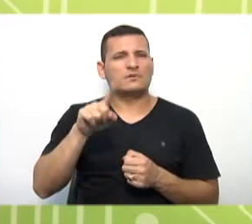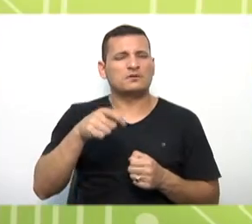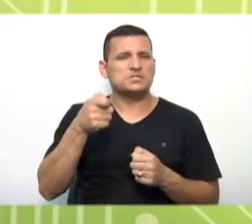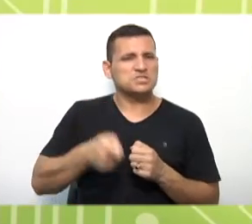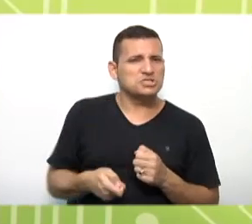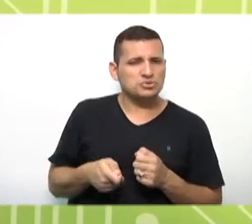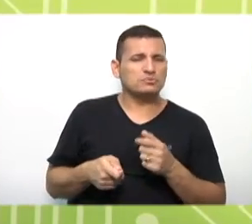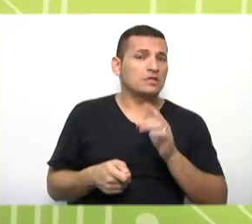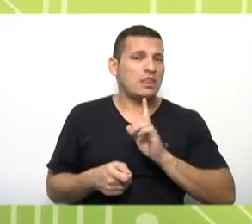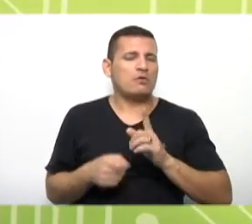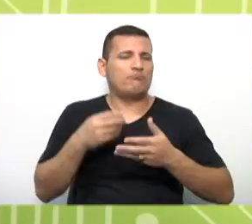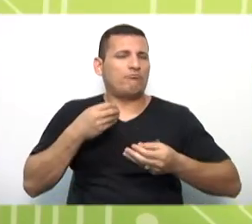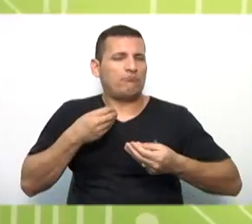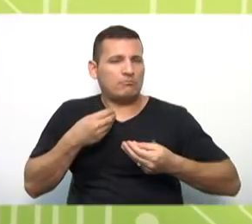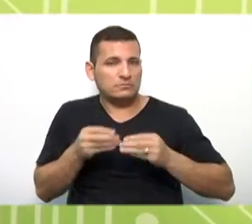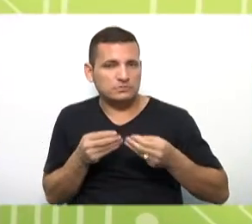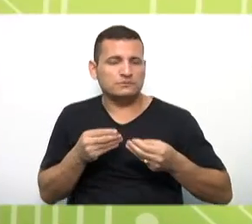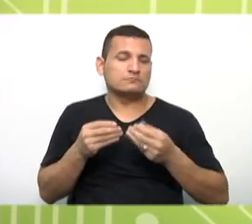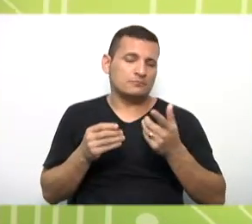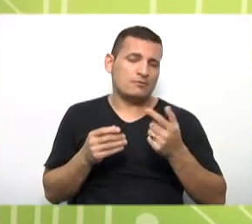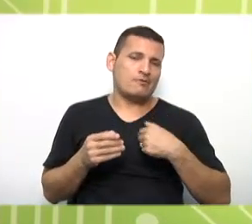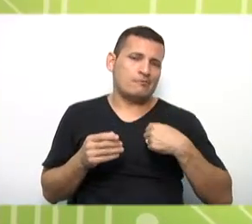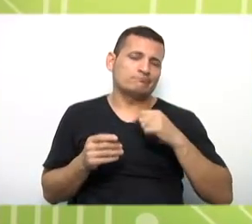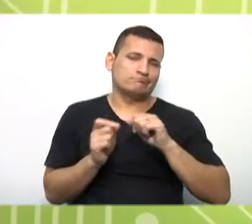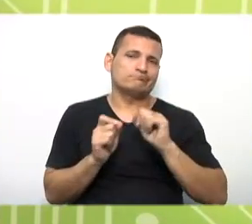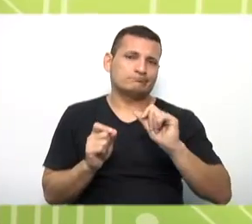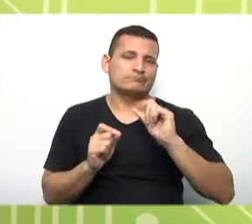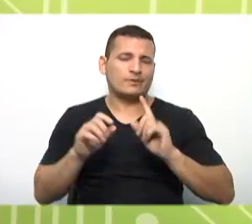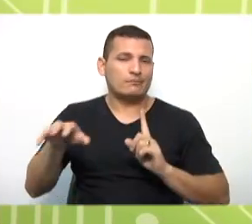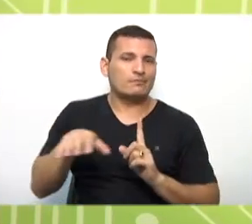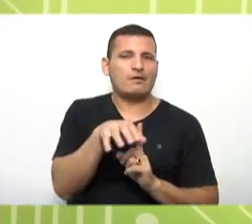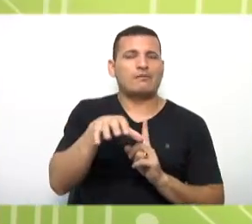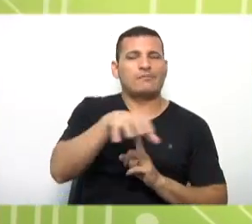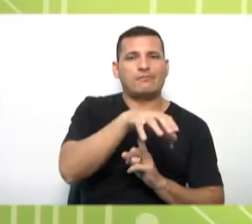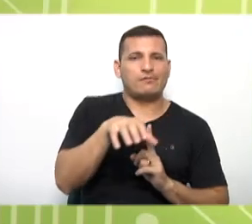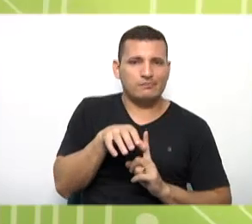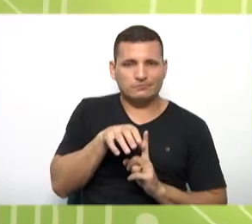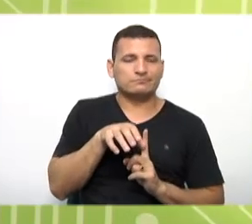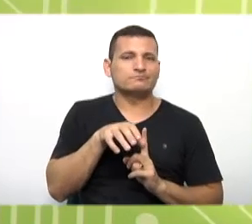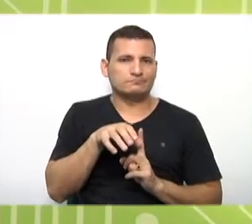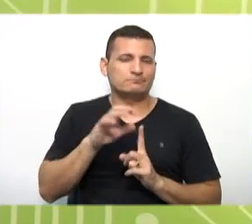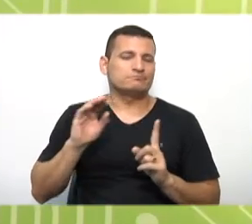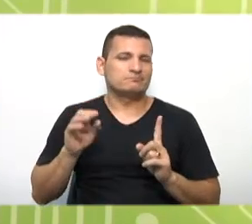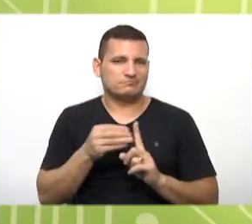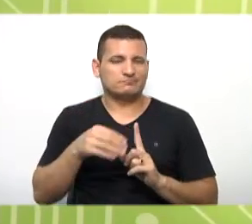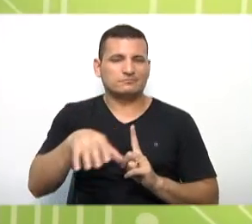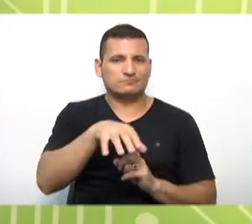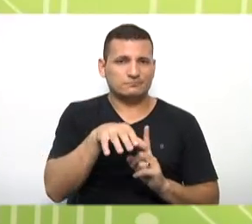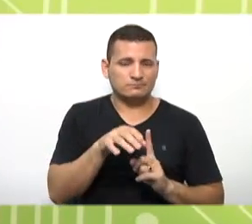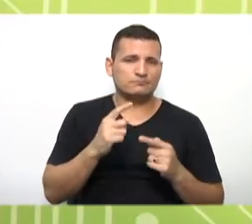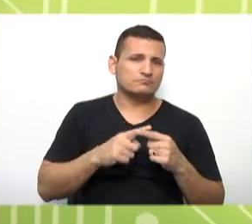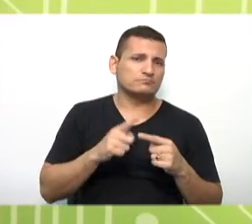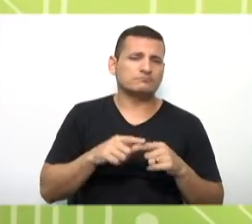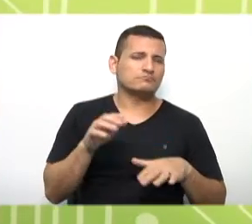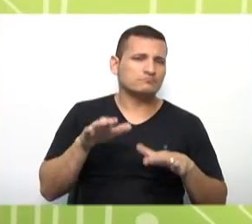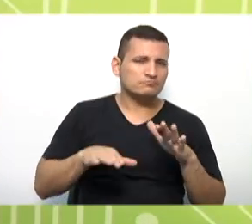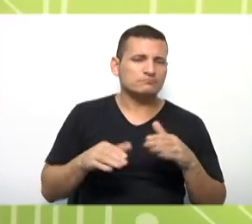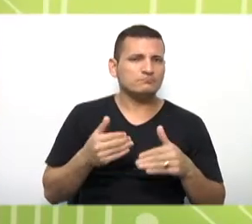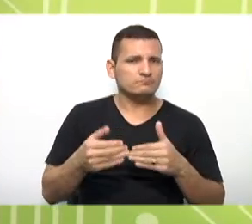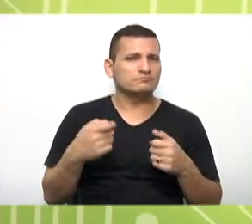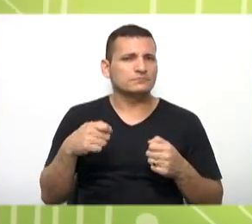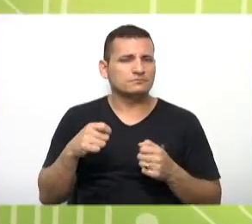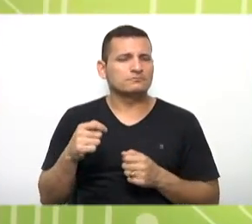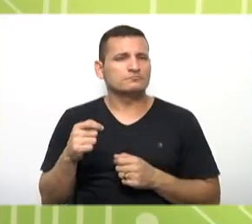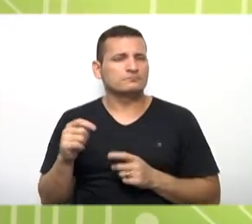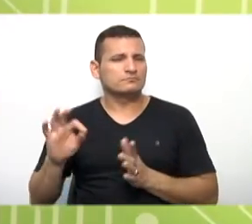não flexíveis, eu estou centralizando, porque a maior parte dos processos necessita da palavra de fulano, necessita da palavra